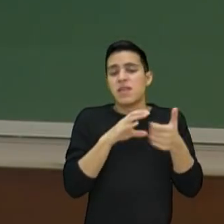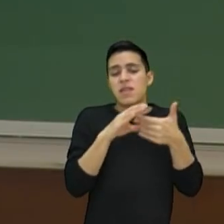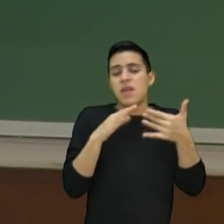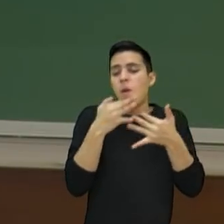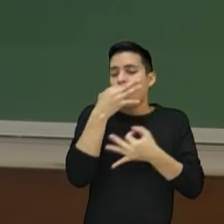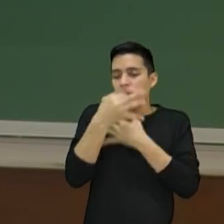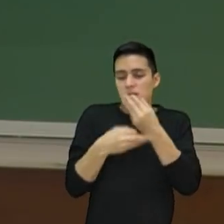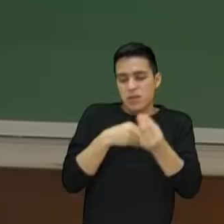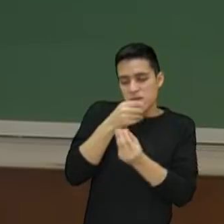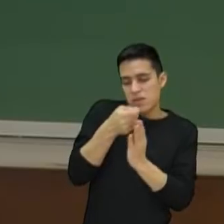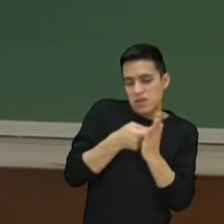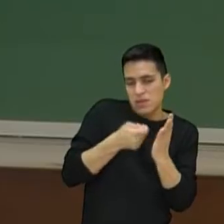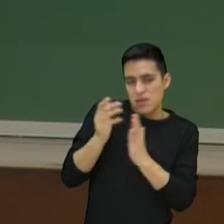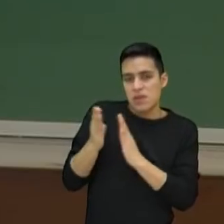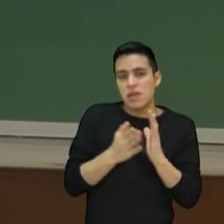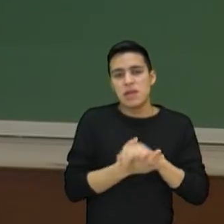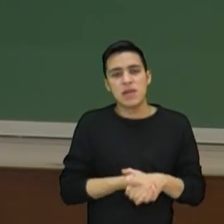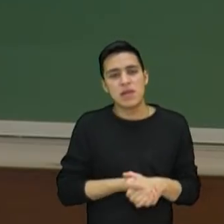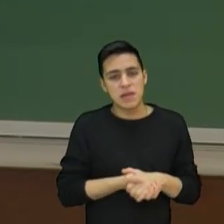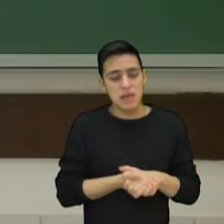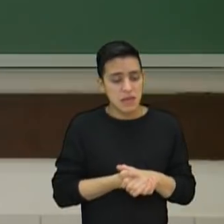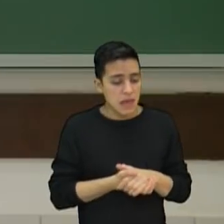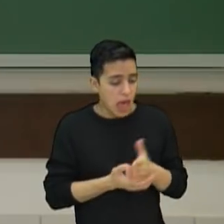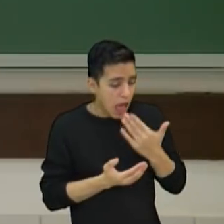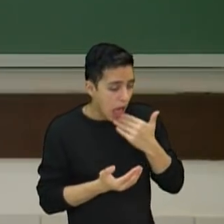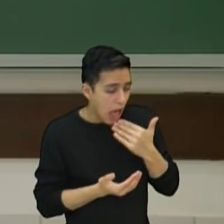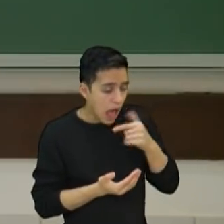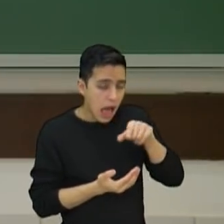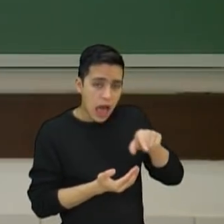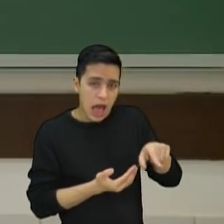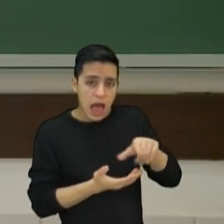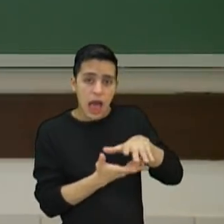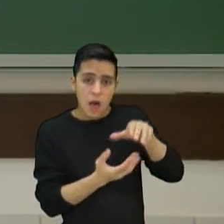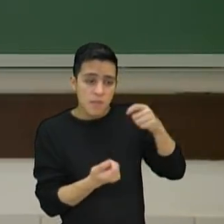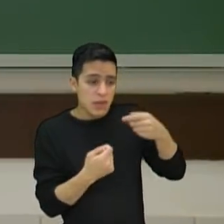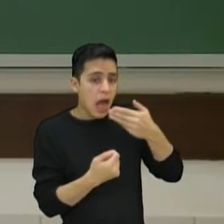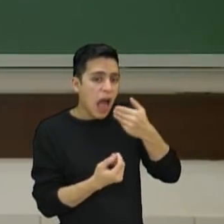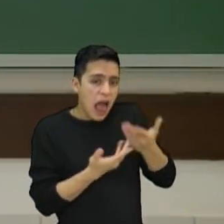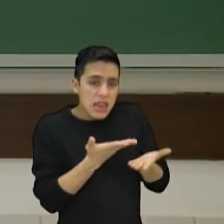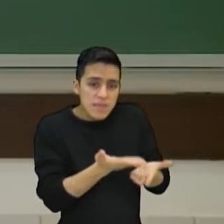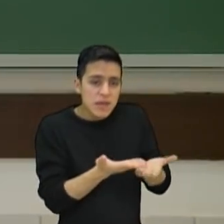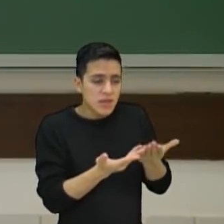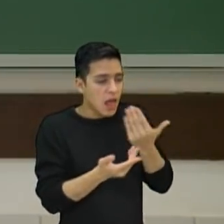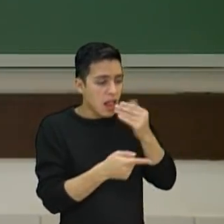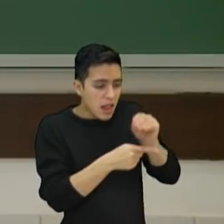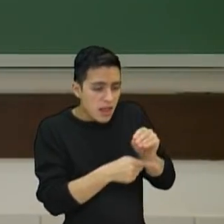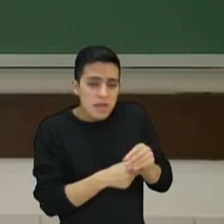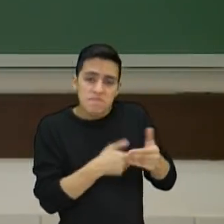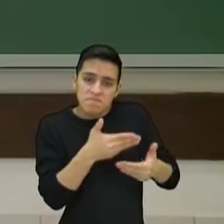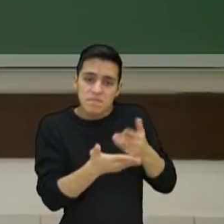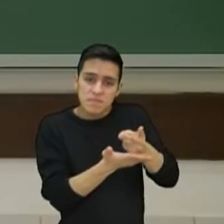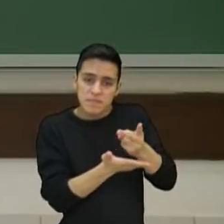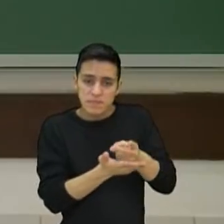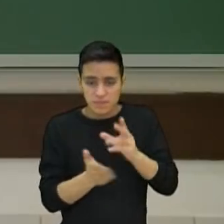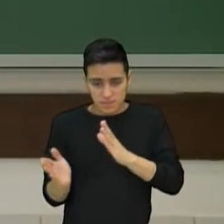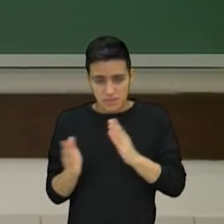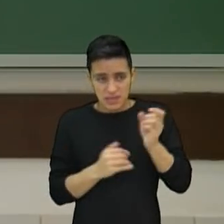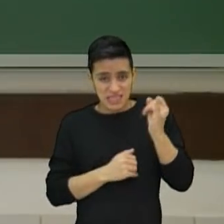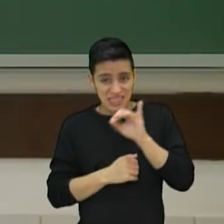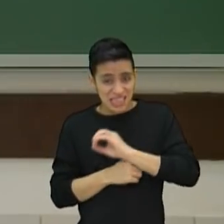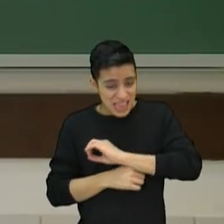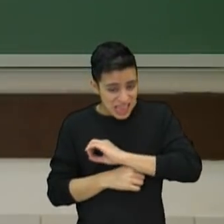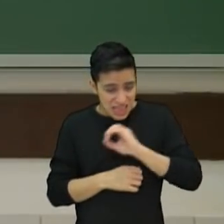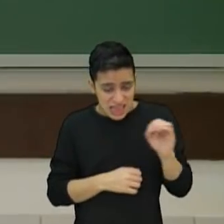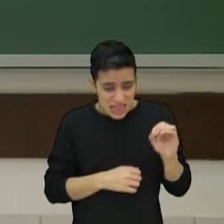para o texto. A alma é ser frequentemente alimentada. Então, aqui temos uma opinião. Sem uma boa infância, o adulto será ninguém.